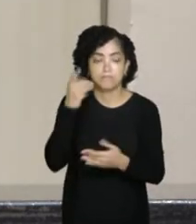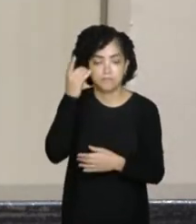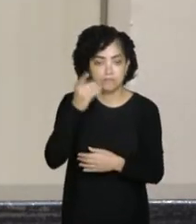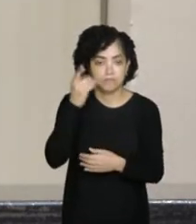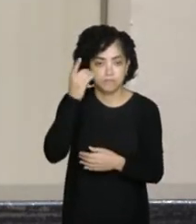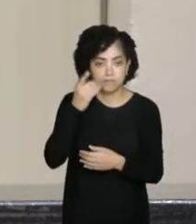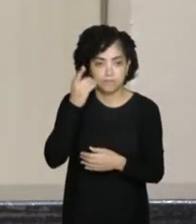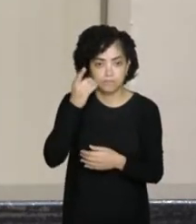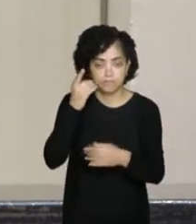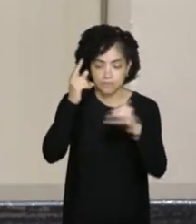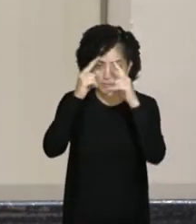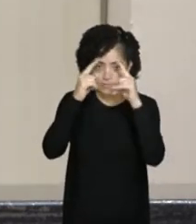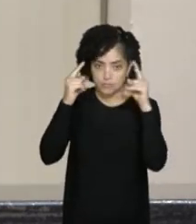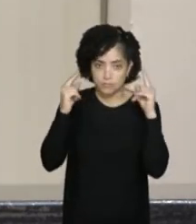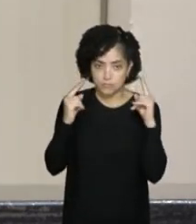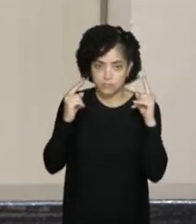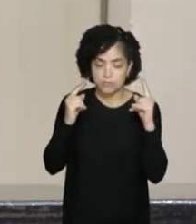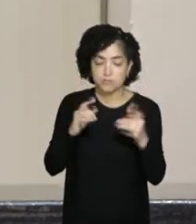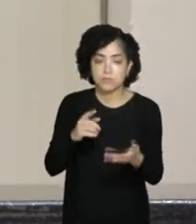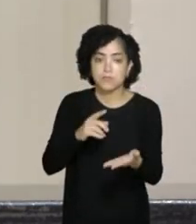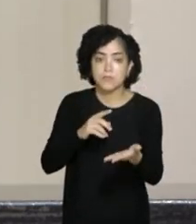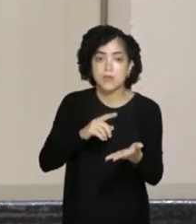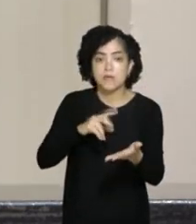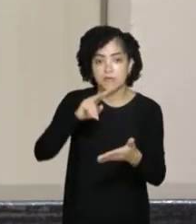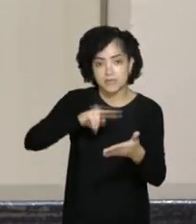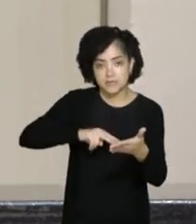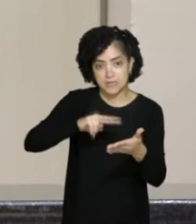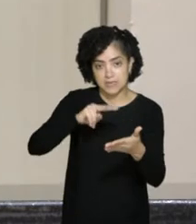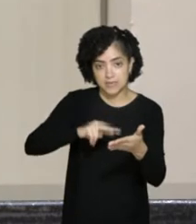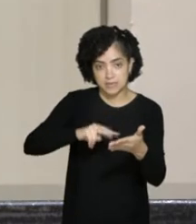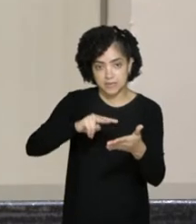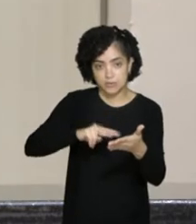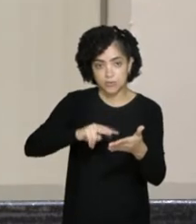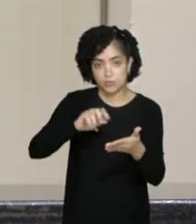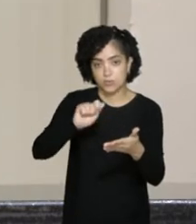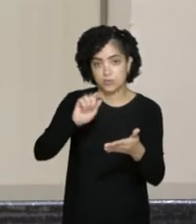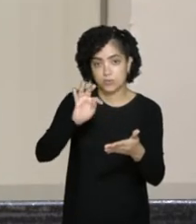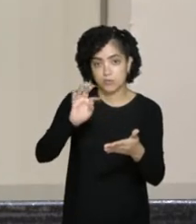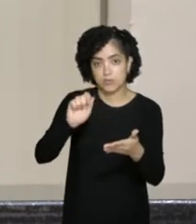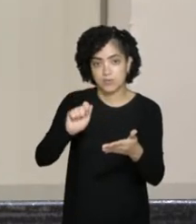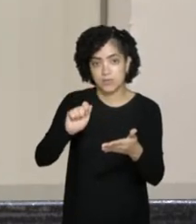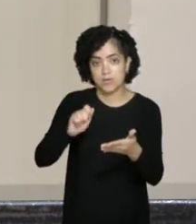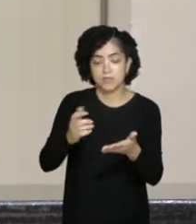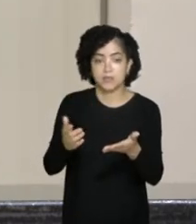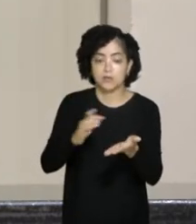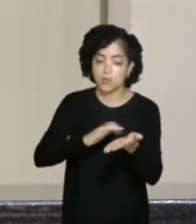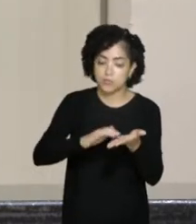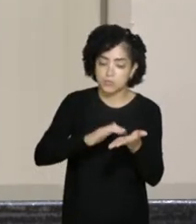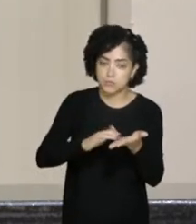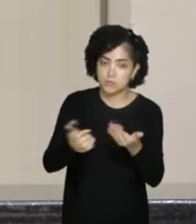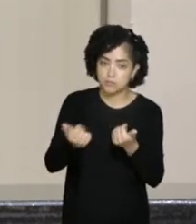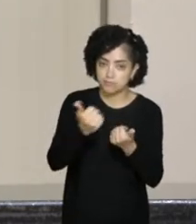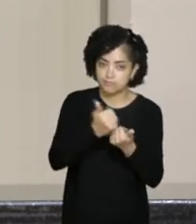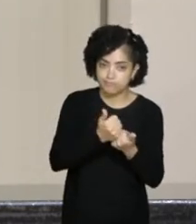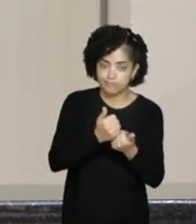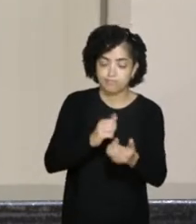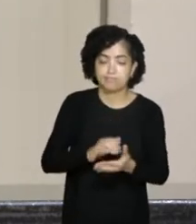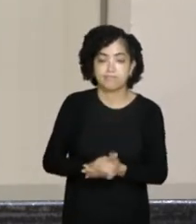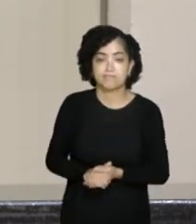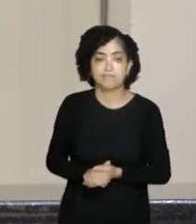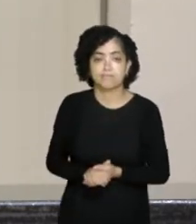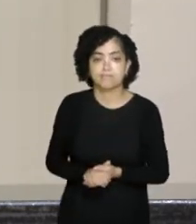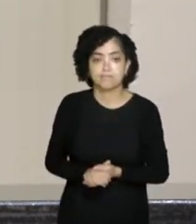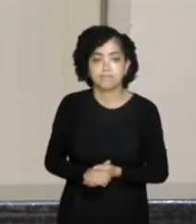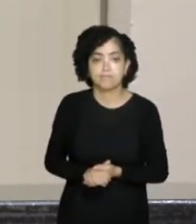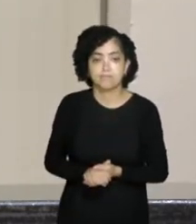deputado Neudir Sareto para, como secretário ad hoc, proceder à leitura da ata da sessão